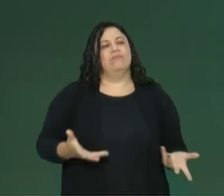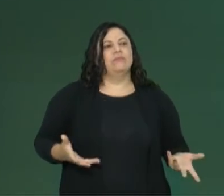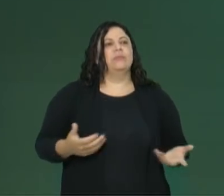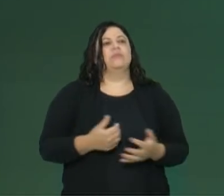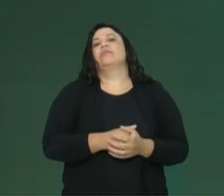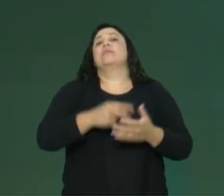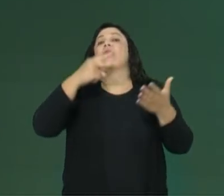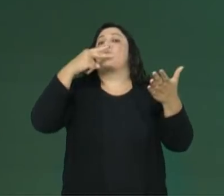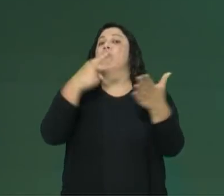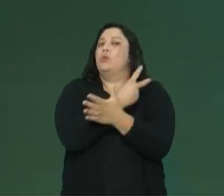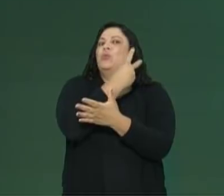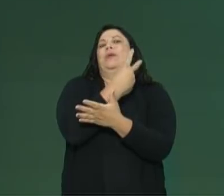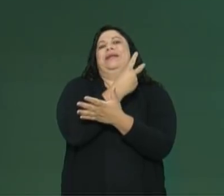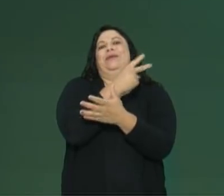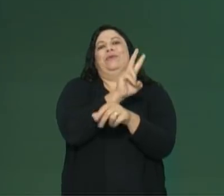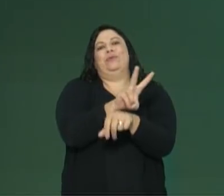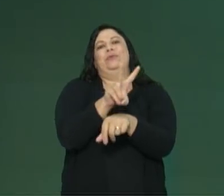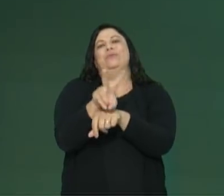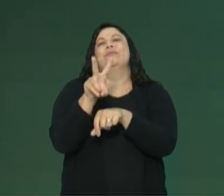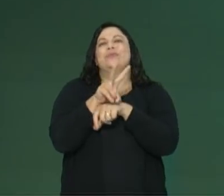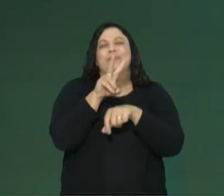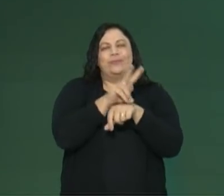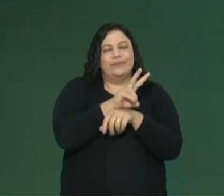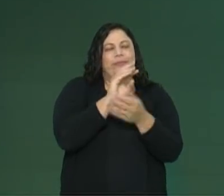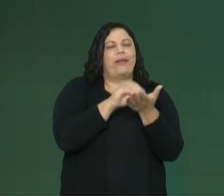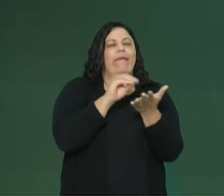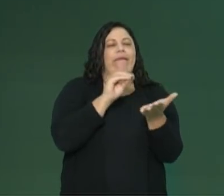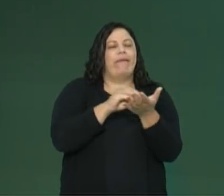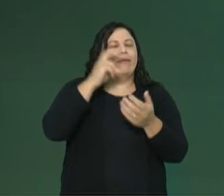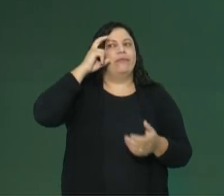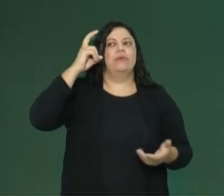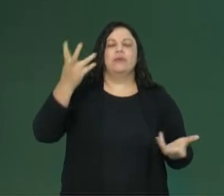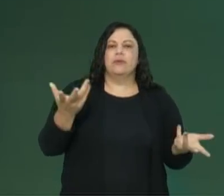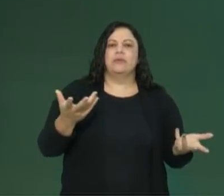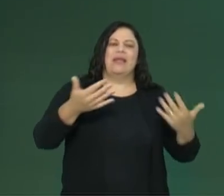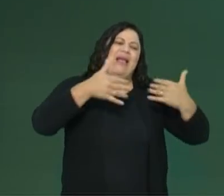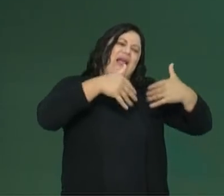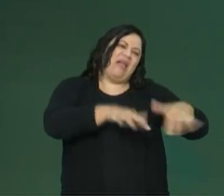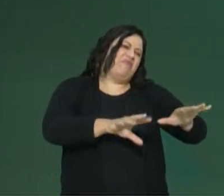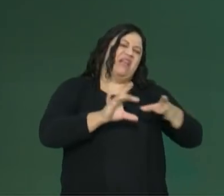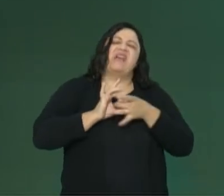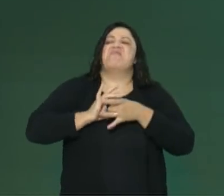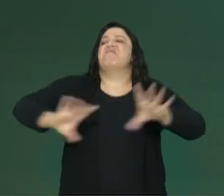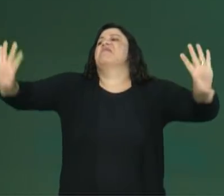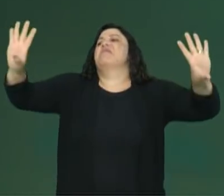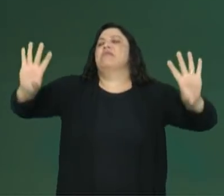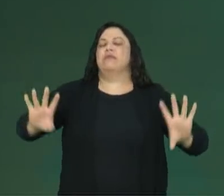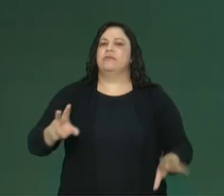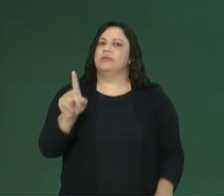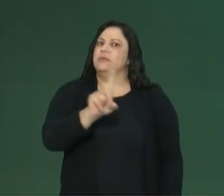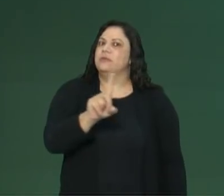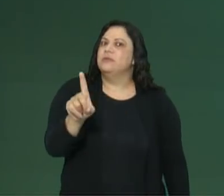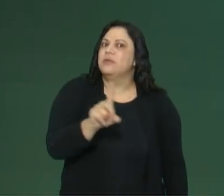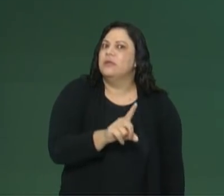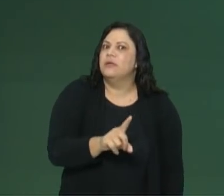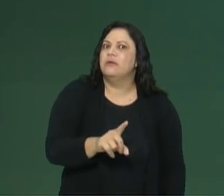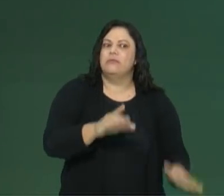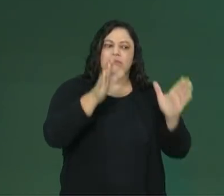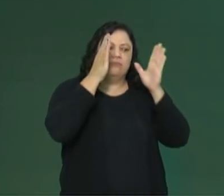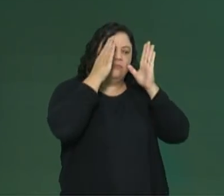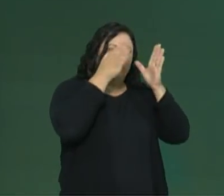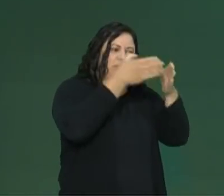um erro de manejo, uma falta de sabedoria. Ai, não quero, solta. Não, tem destino